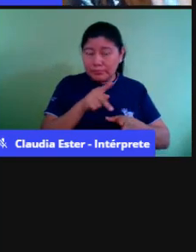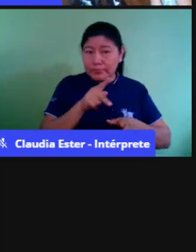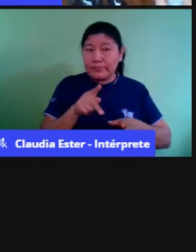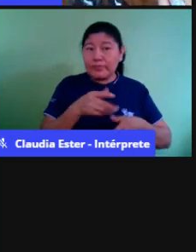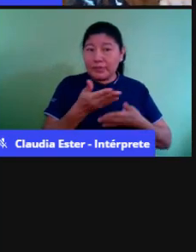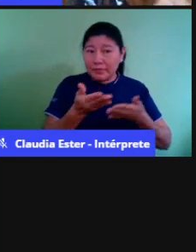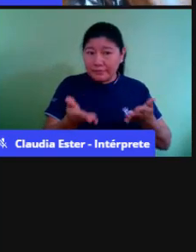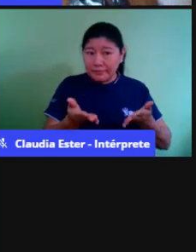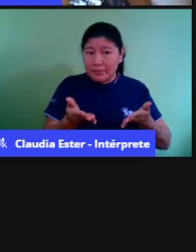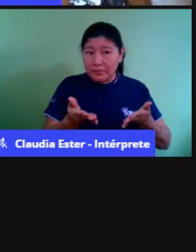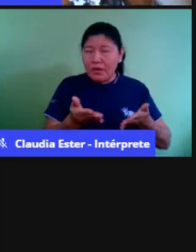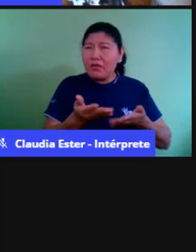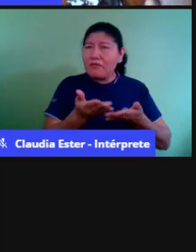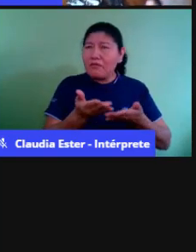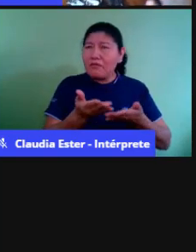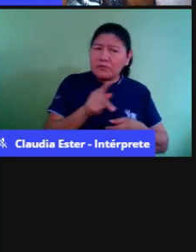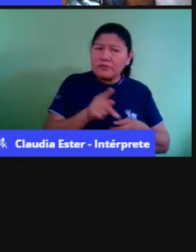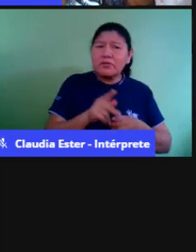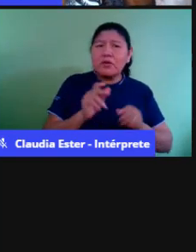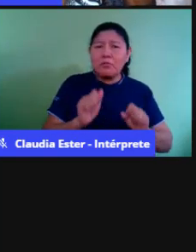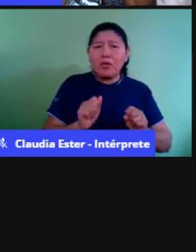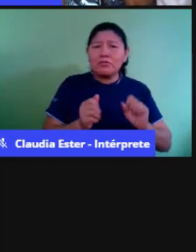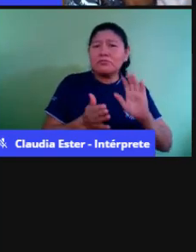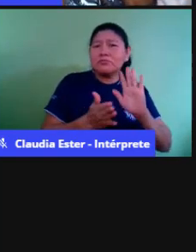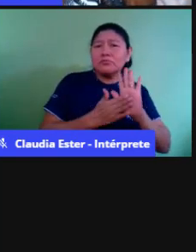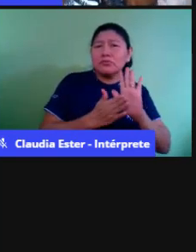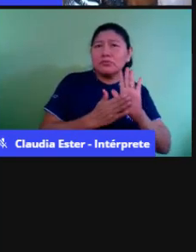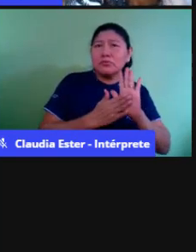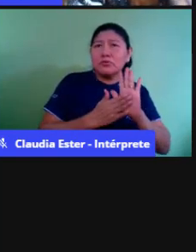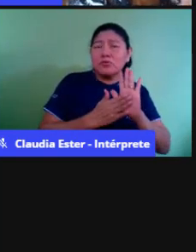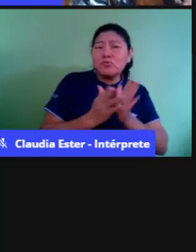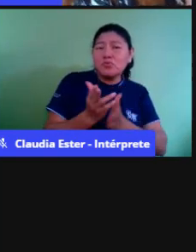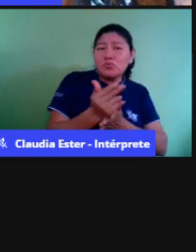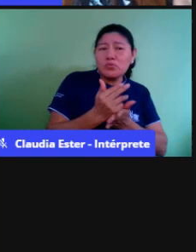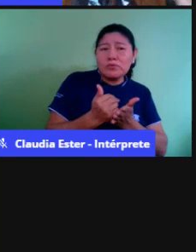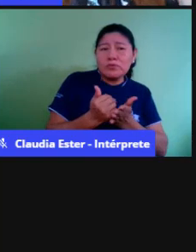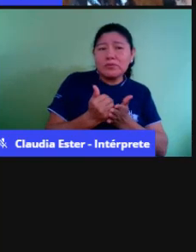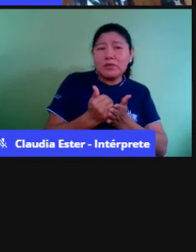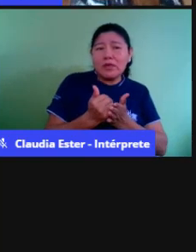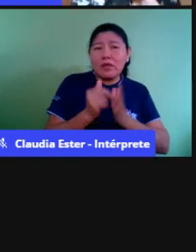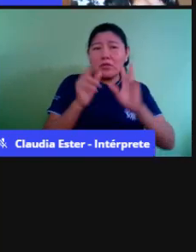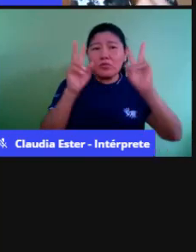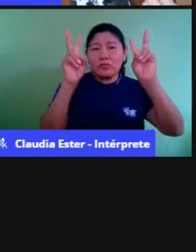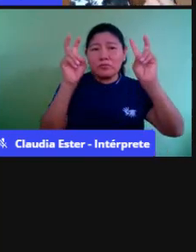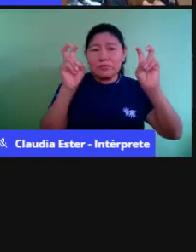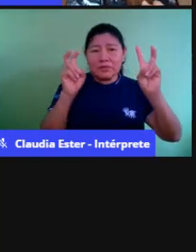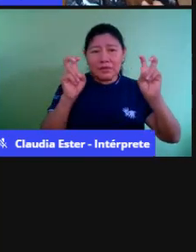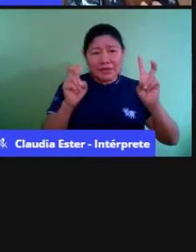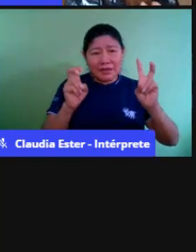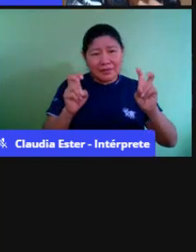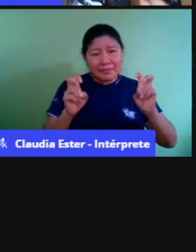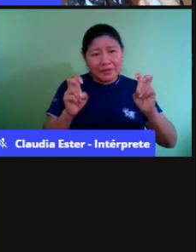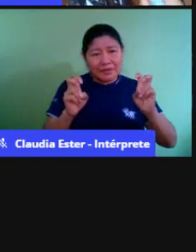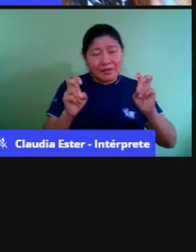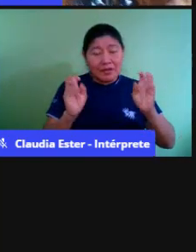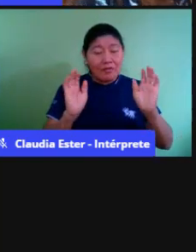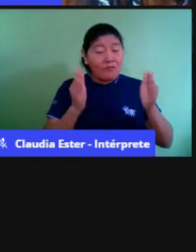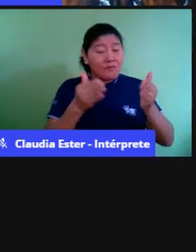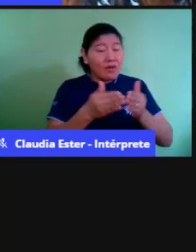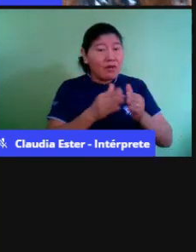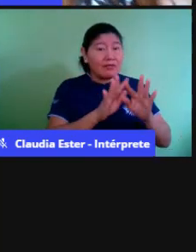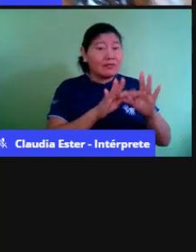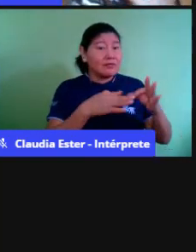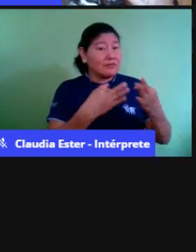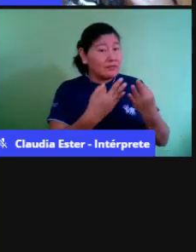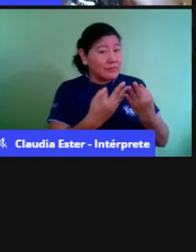professor pode, por exemplo, propor como desenho de memória temas familiares para essa criança, né? Como o lugar